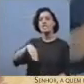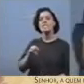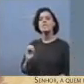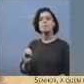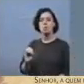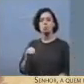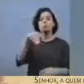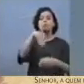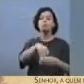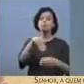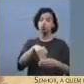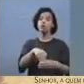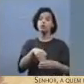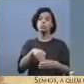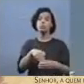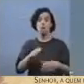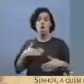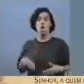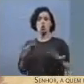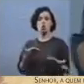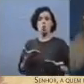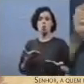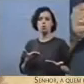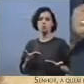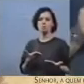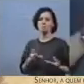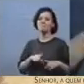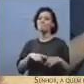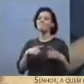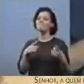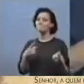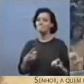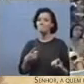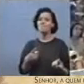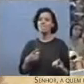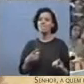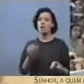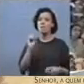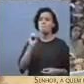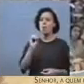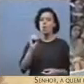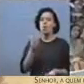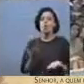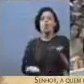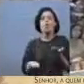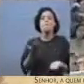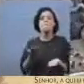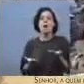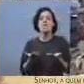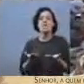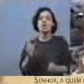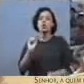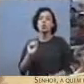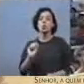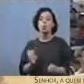E vocês notaram que nos últimos anos, os canais de televisão abertos do Brasil estão